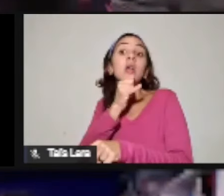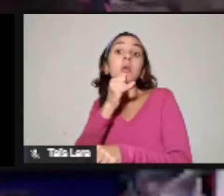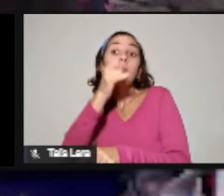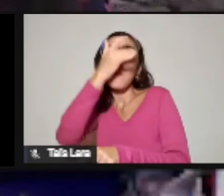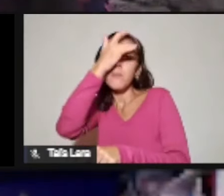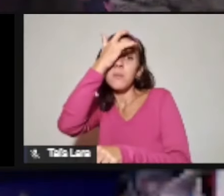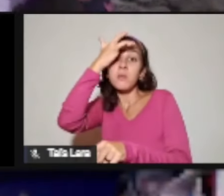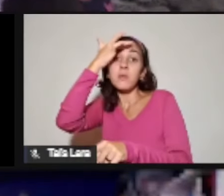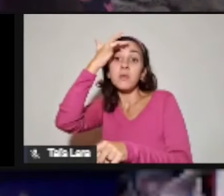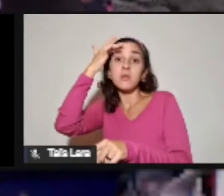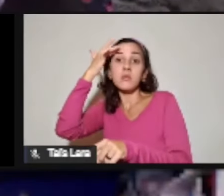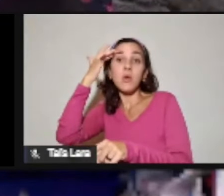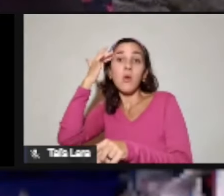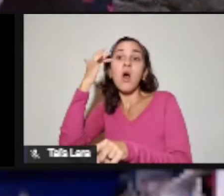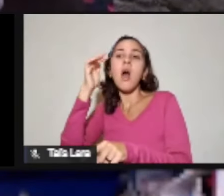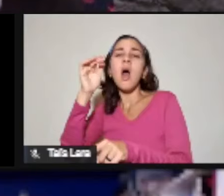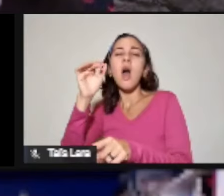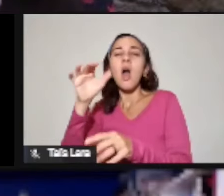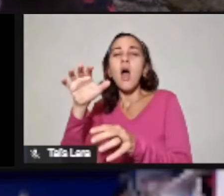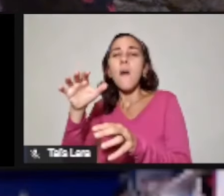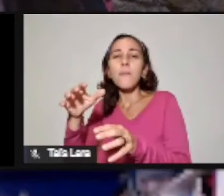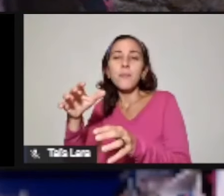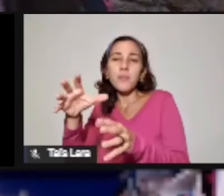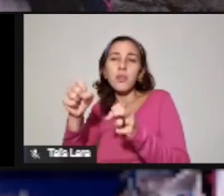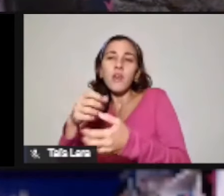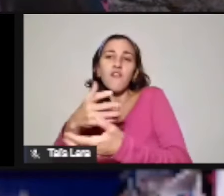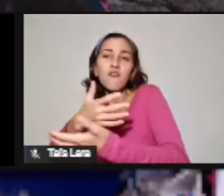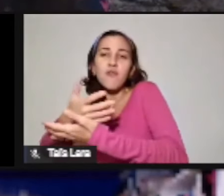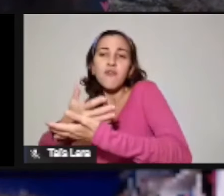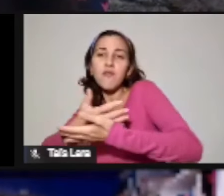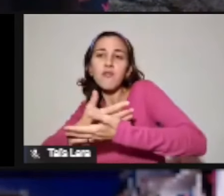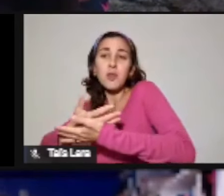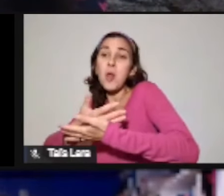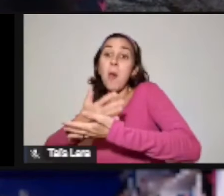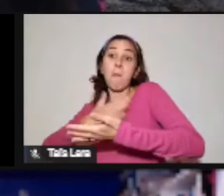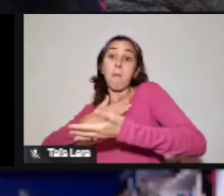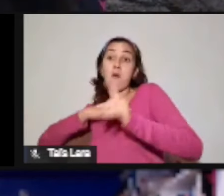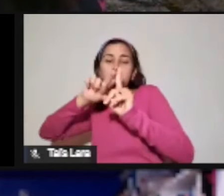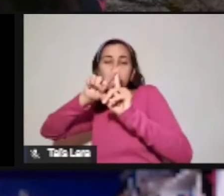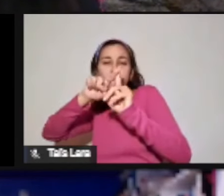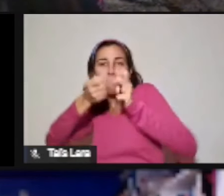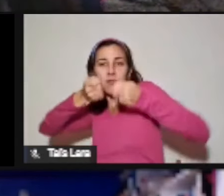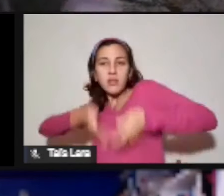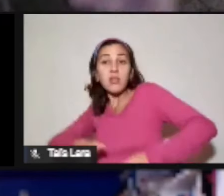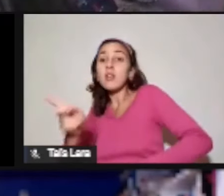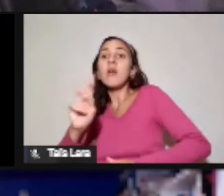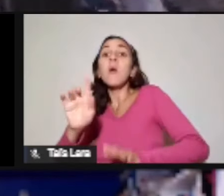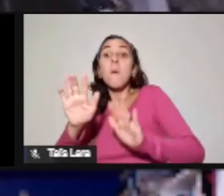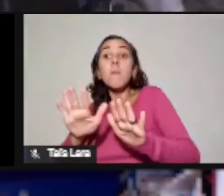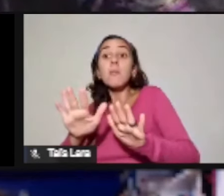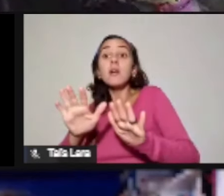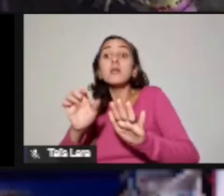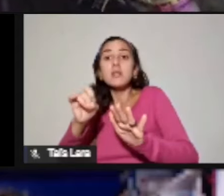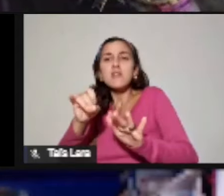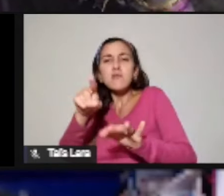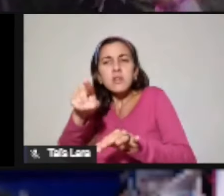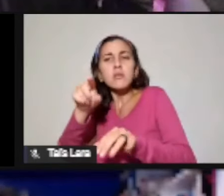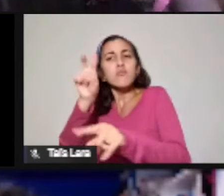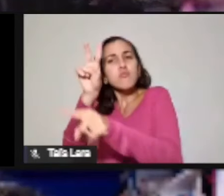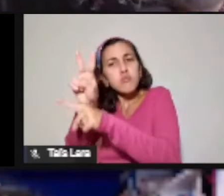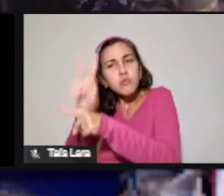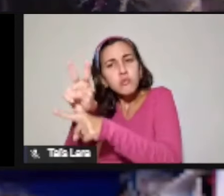É seu filho, você adotou, é sua responsabilidade também. Exatamente, perfeito. Então, essa relação de que